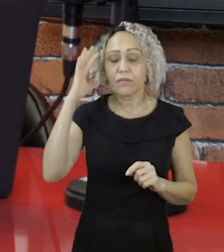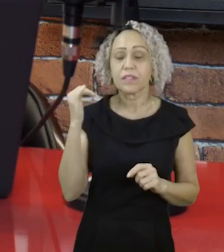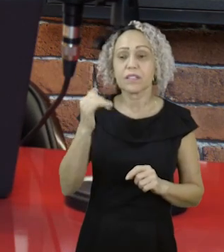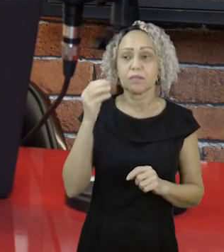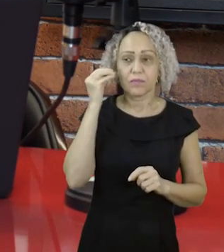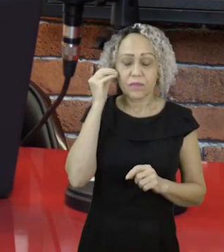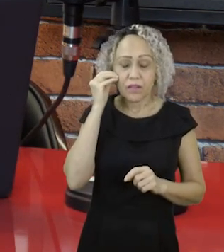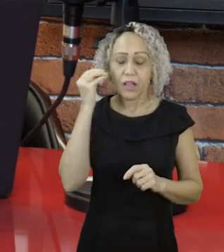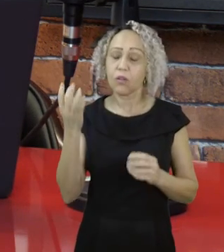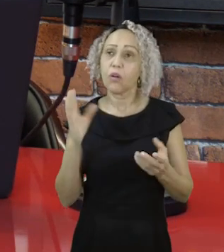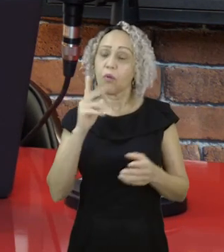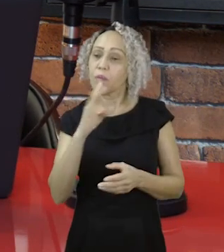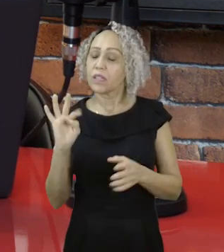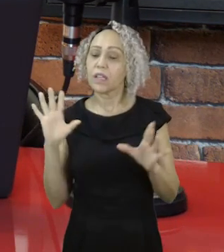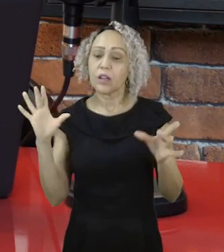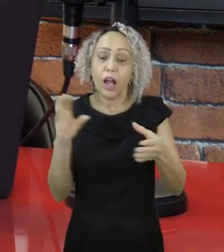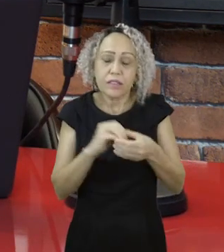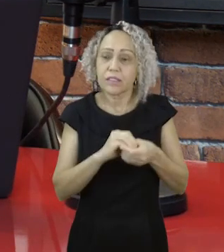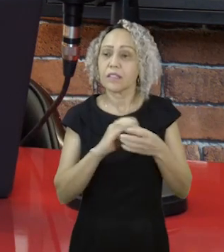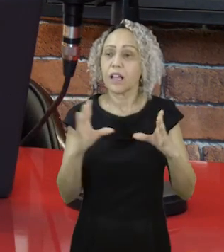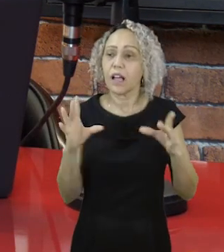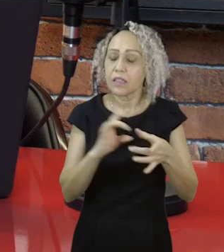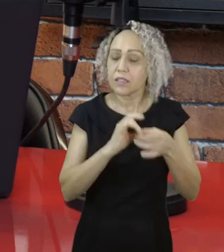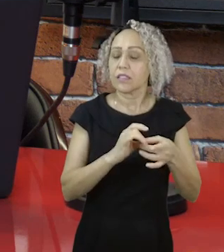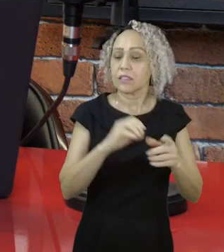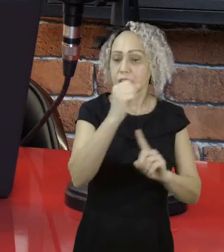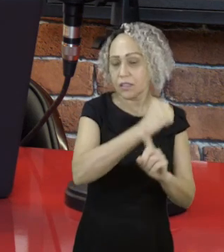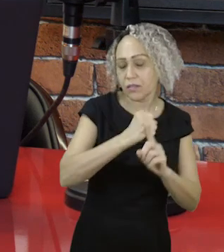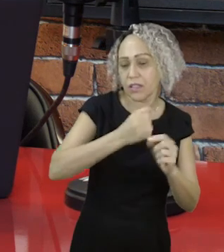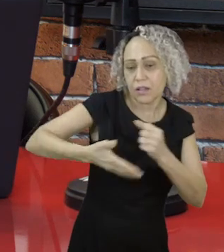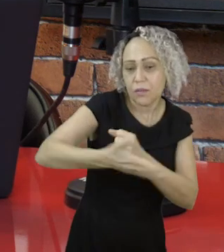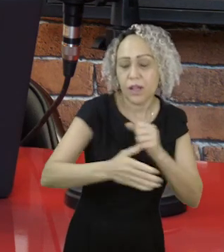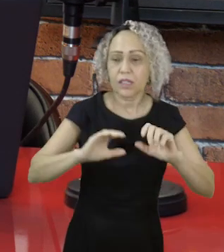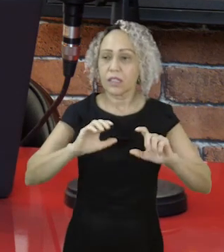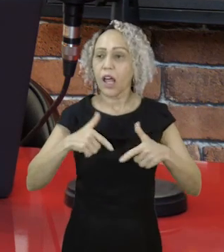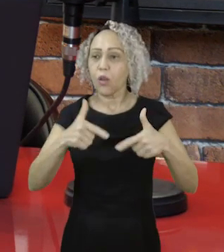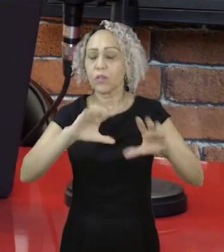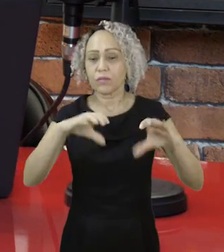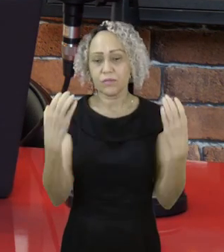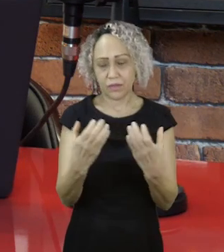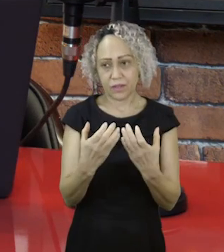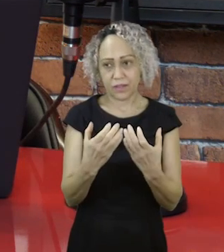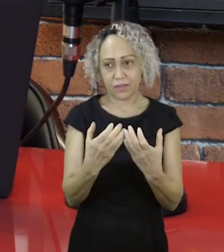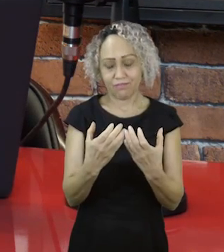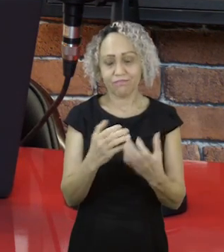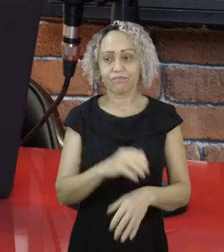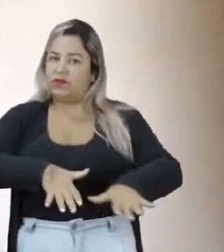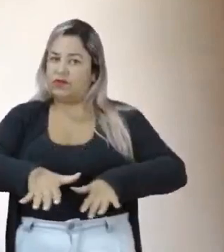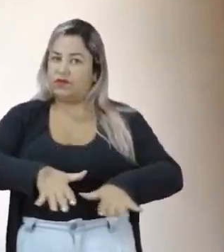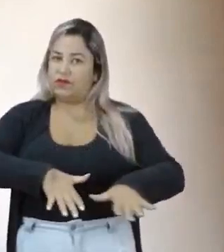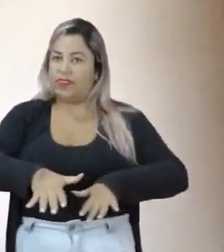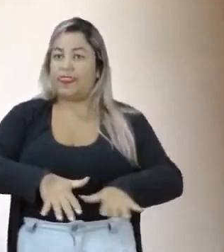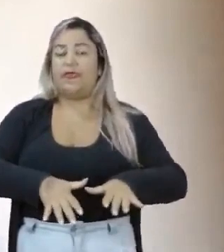do partido como uma síntese da organização da base da sociedade na luta dos movimentos comunitários e construção de lideranças.